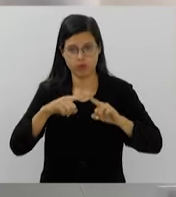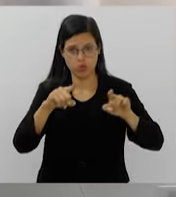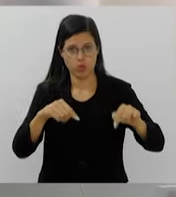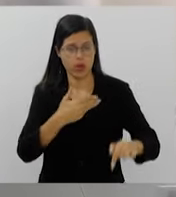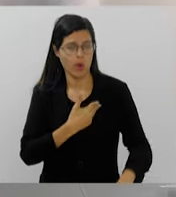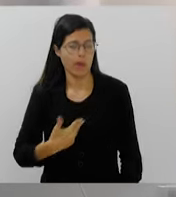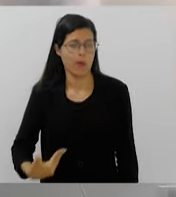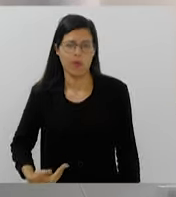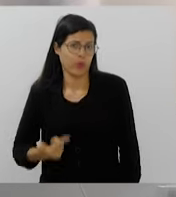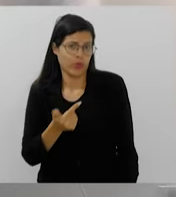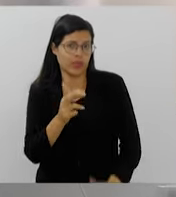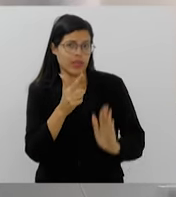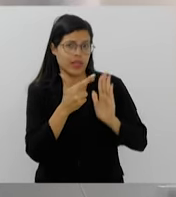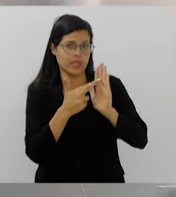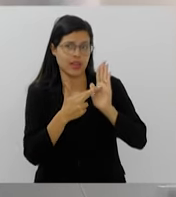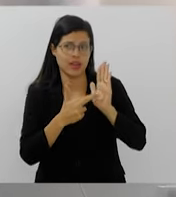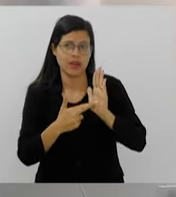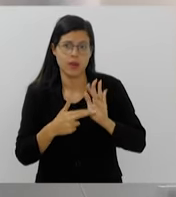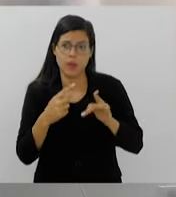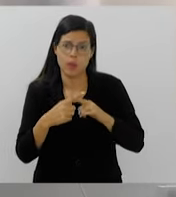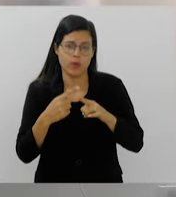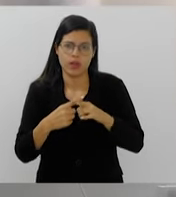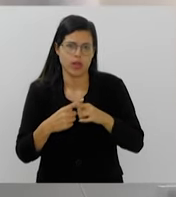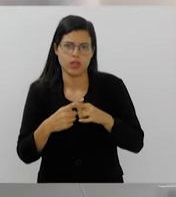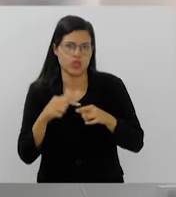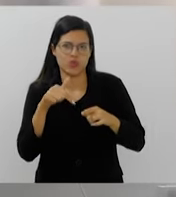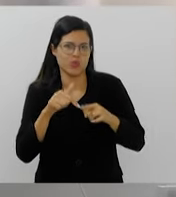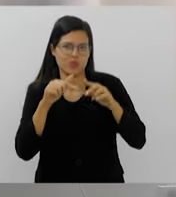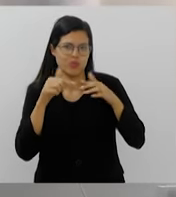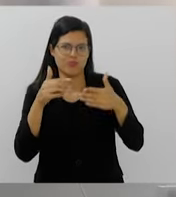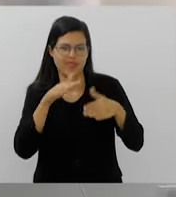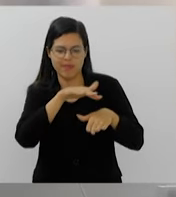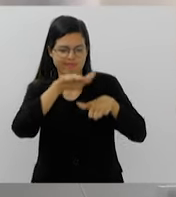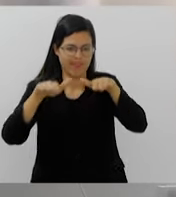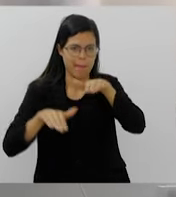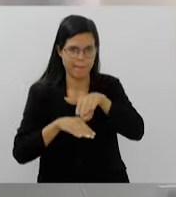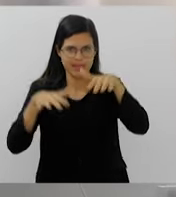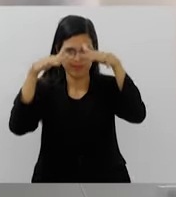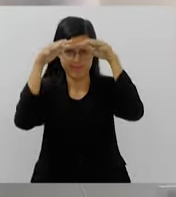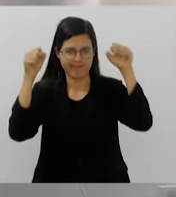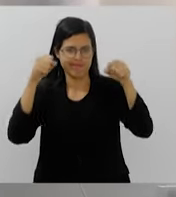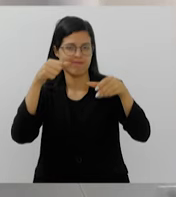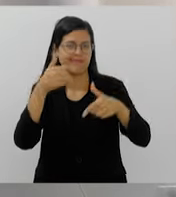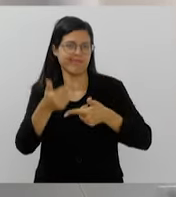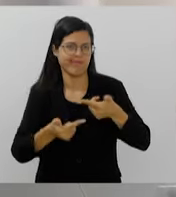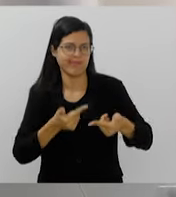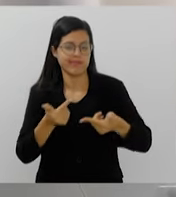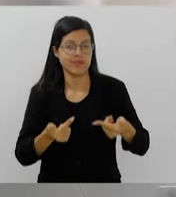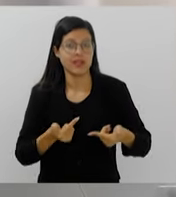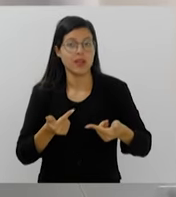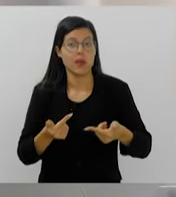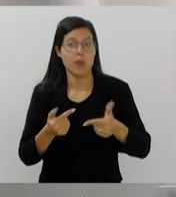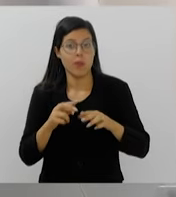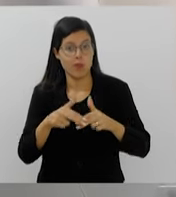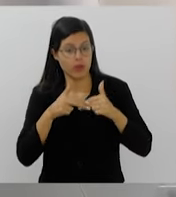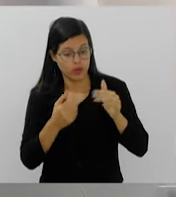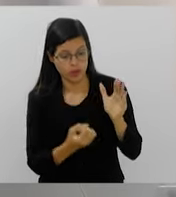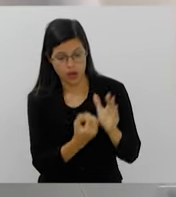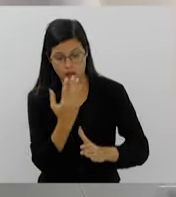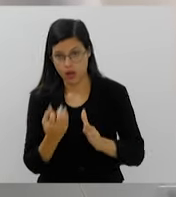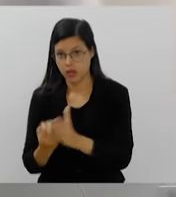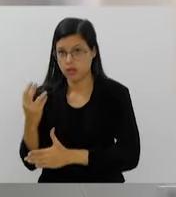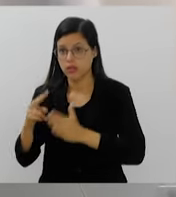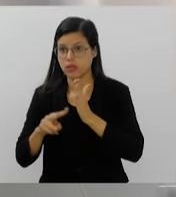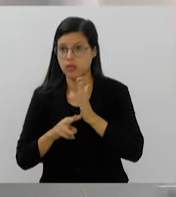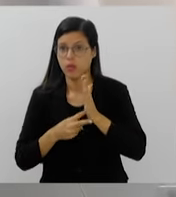estão sujeitos ao Tribunal Regional do Trabalho. Portanto, houve uma proliferação de sindicatos, o que tem obrigado o governo do Estado